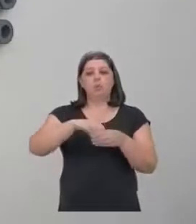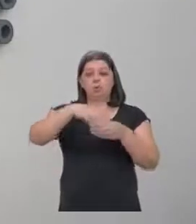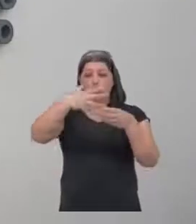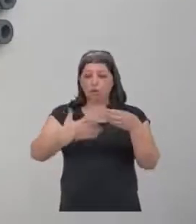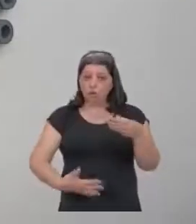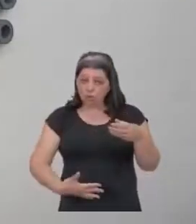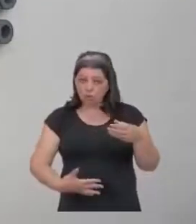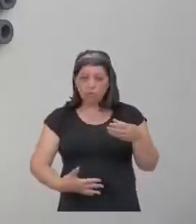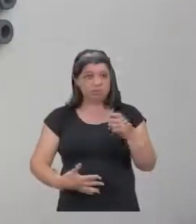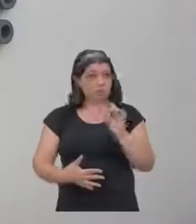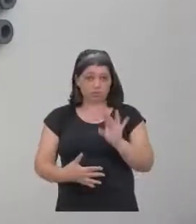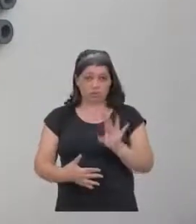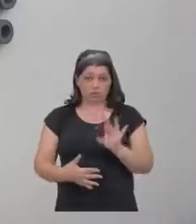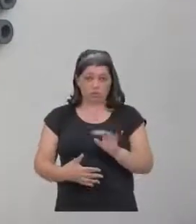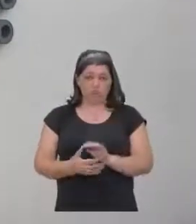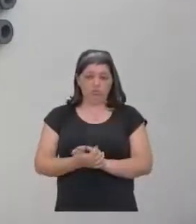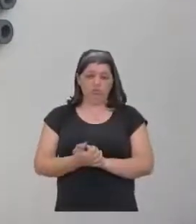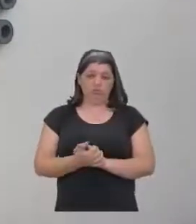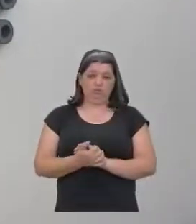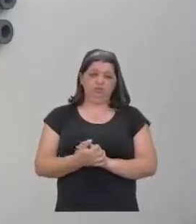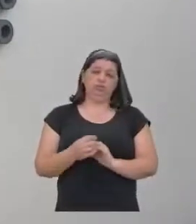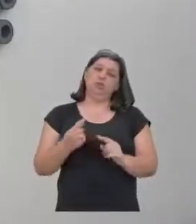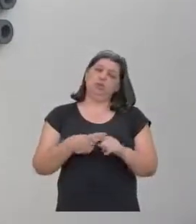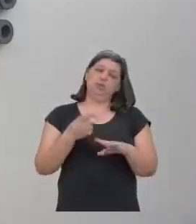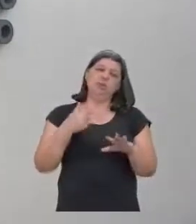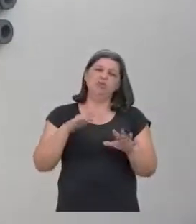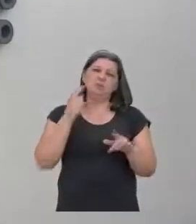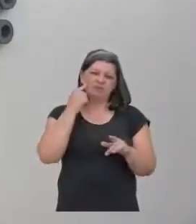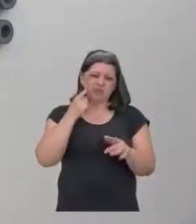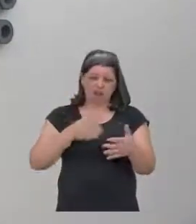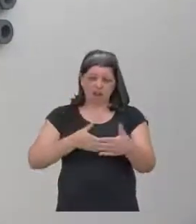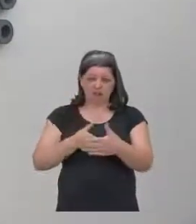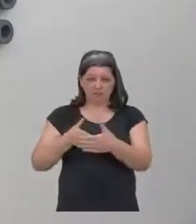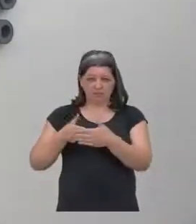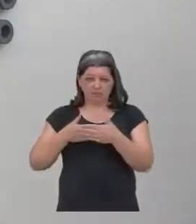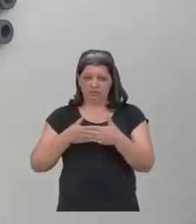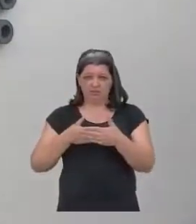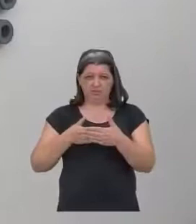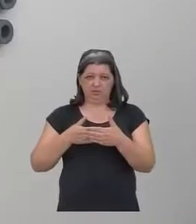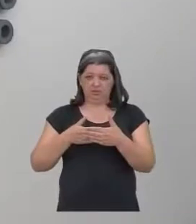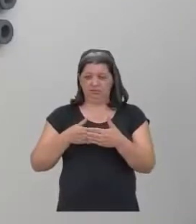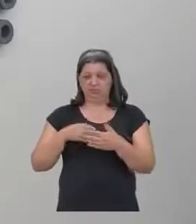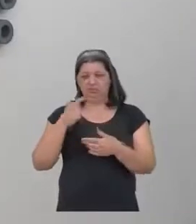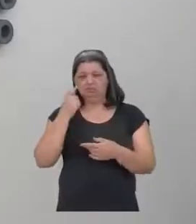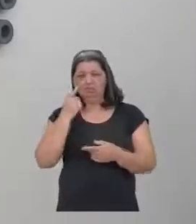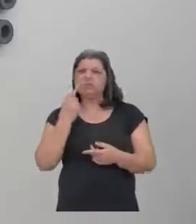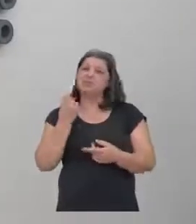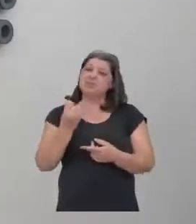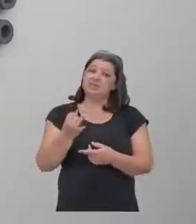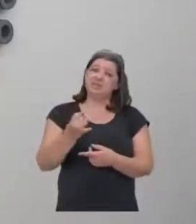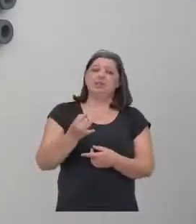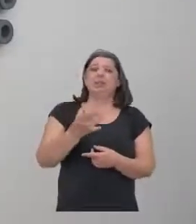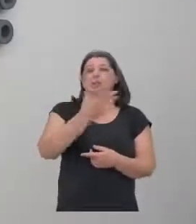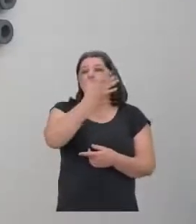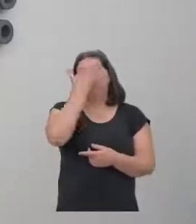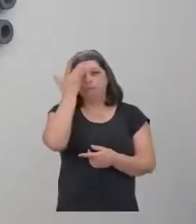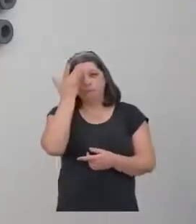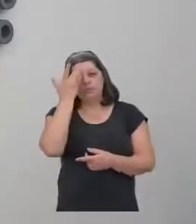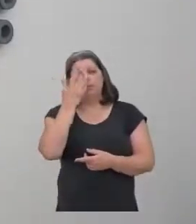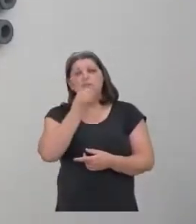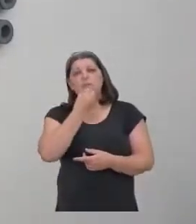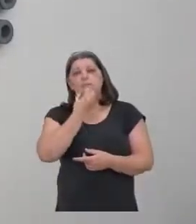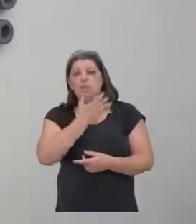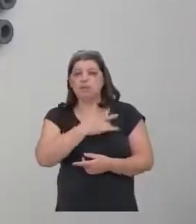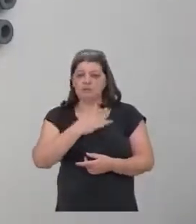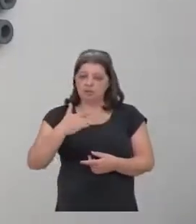falando apenas do aluno que vai na escola para se alimentar. Estou falando de ver se, de fato, se a pessoa está bem de saúde. Porque,